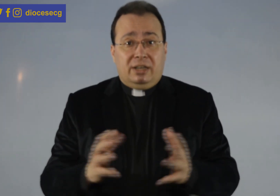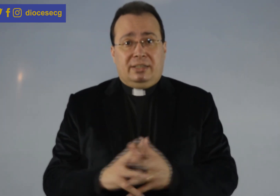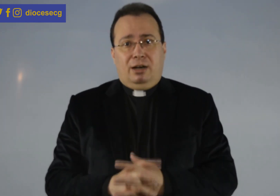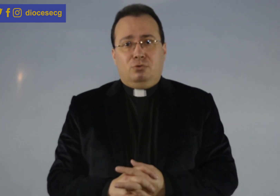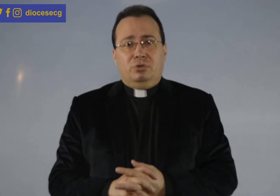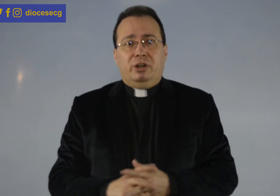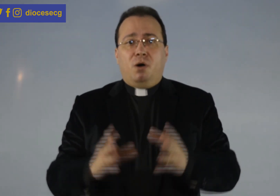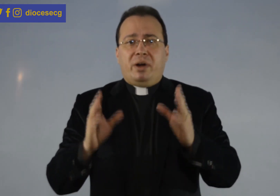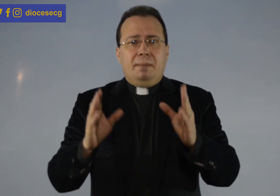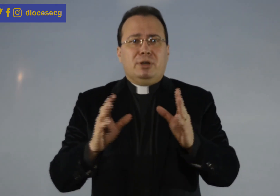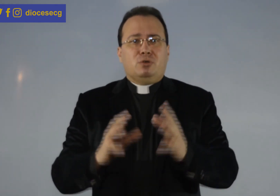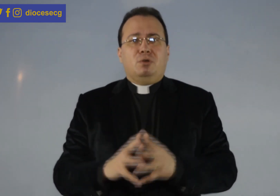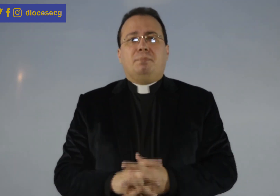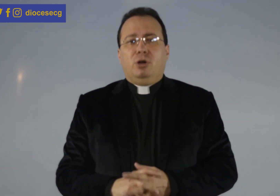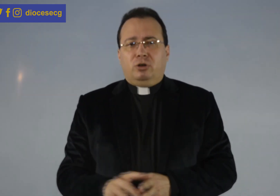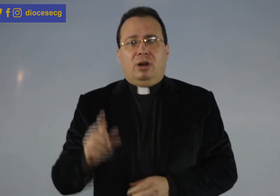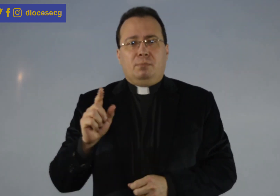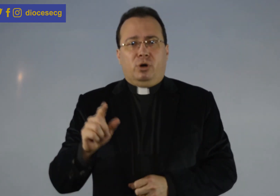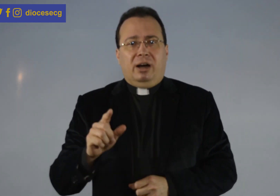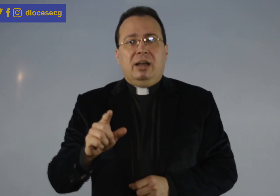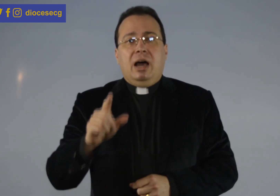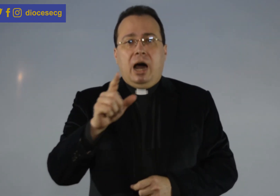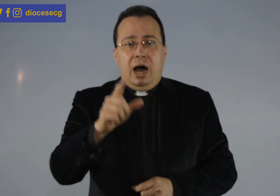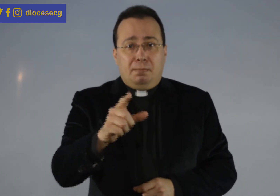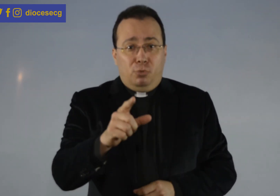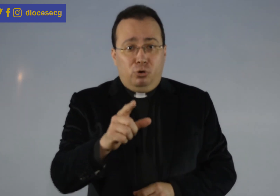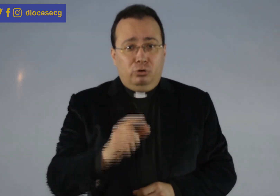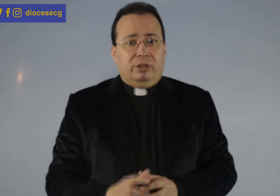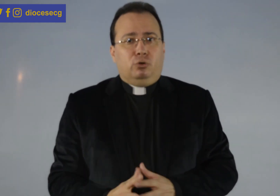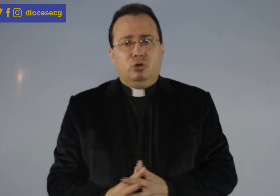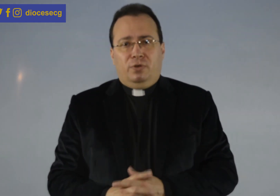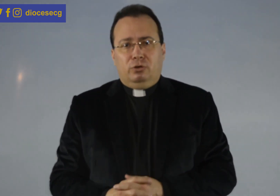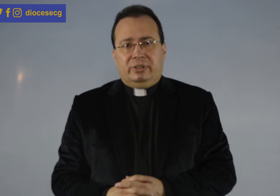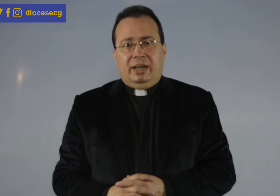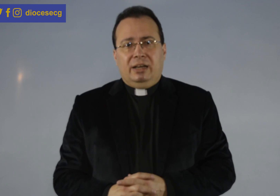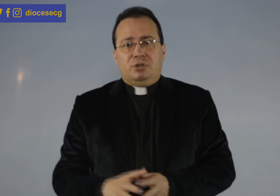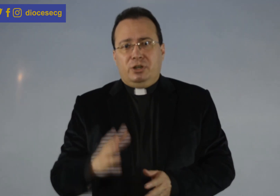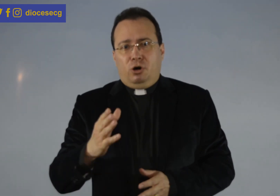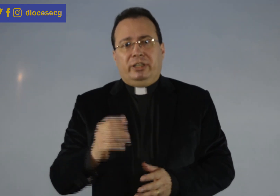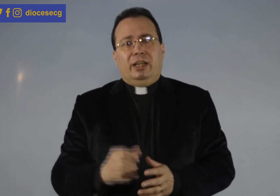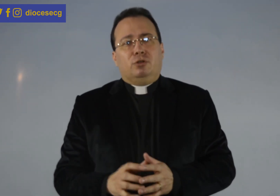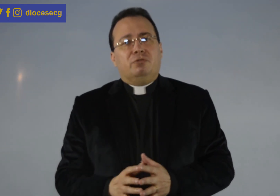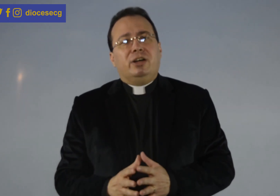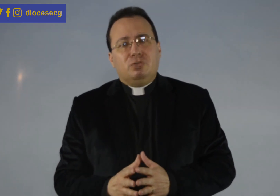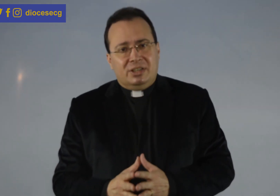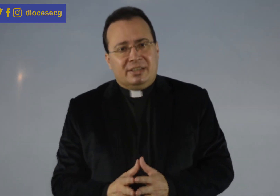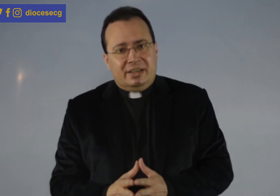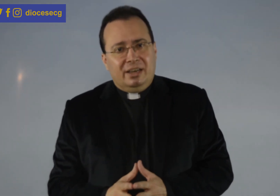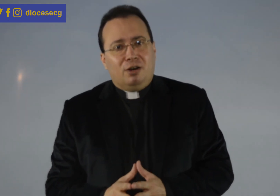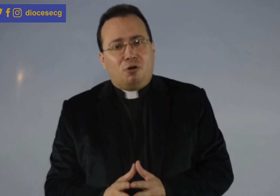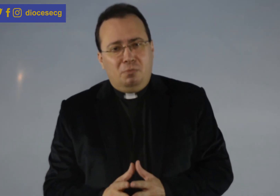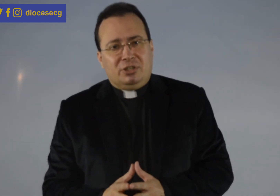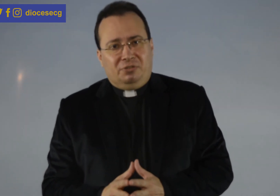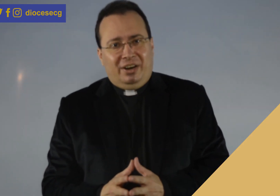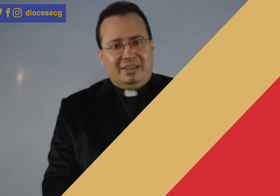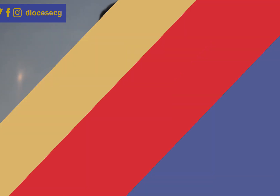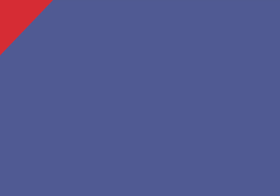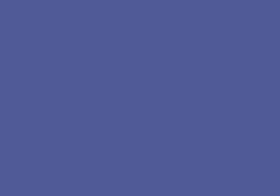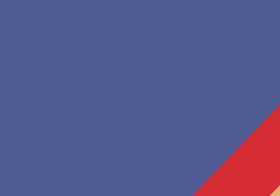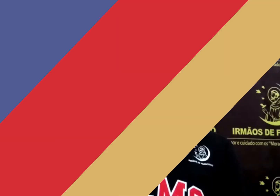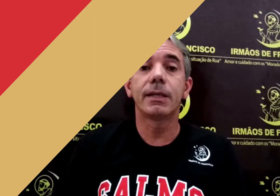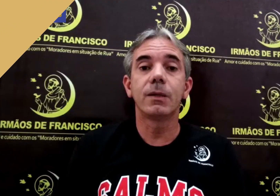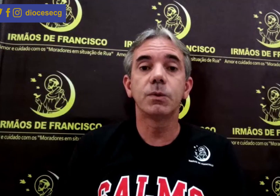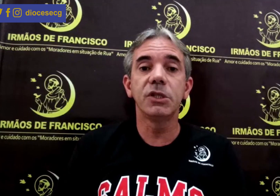encaminhamentos da saúde, e qualquer pessoa pode colaborar. Ramon, dos voluntários e coordenador, vai nos dizer como se